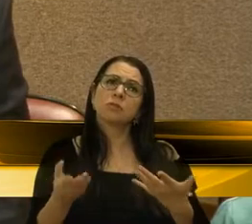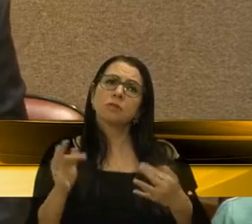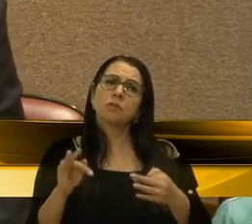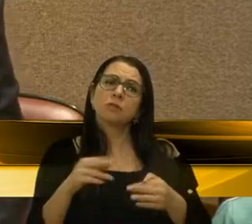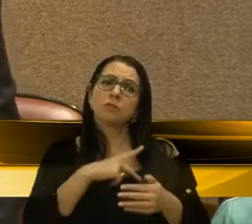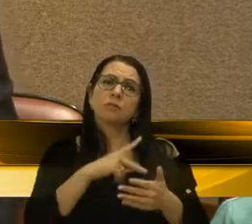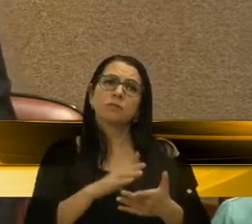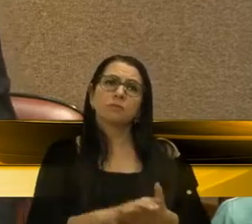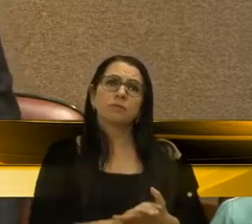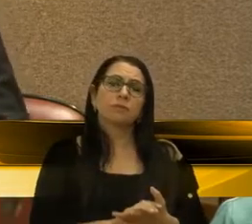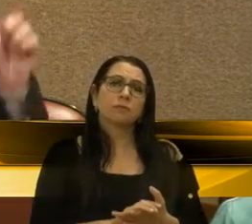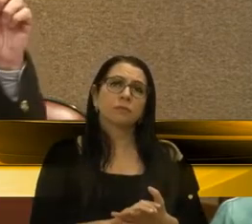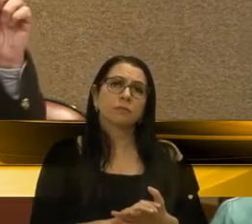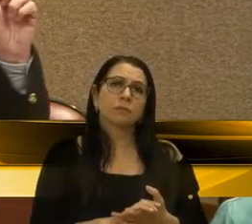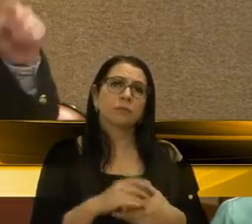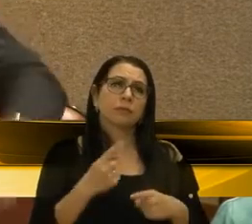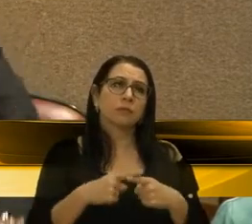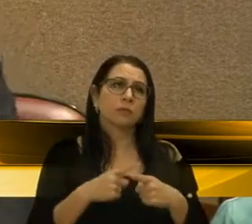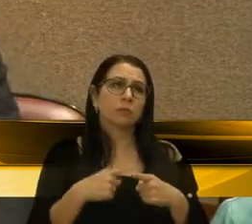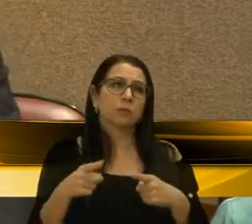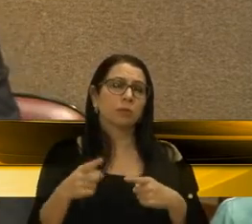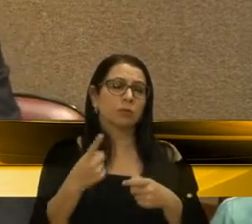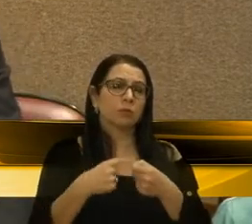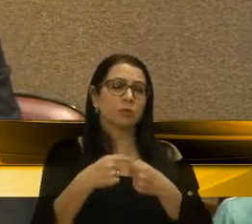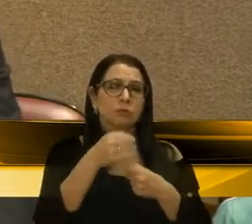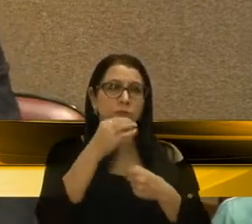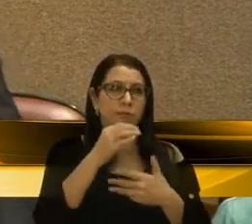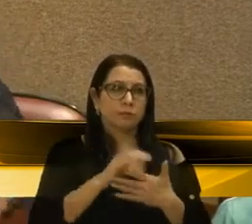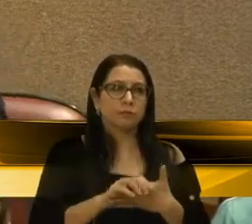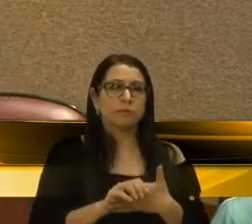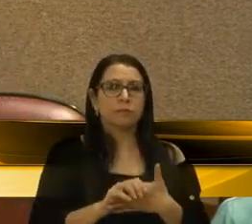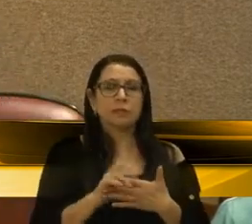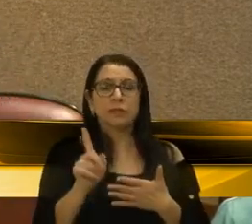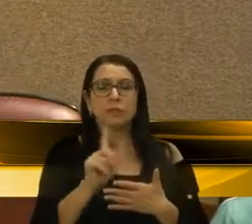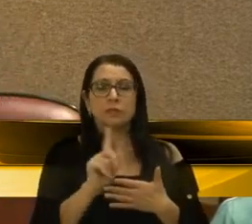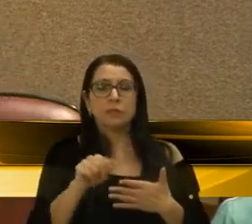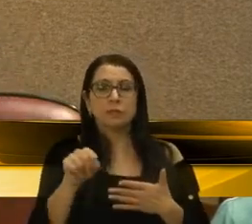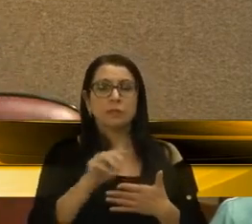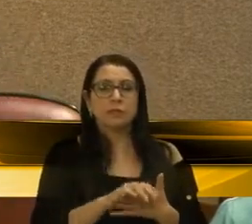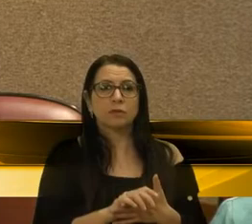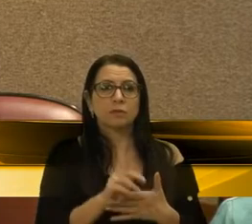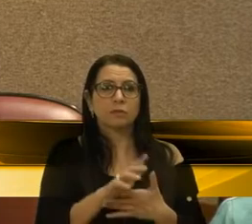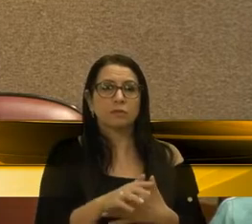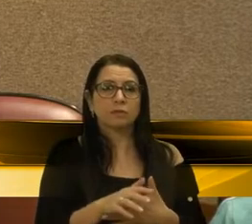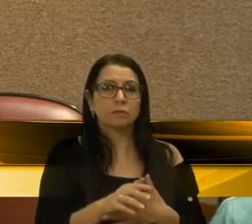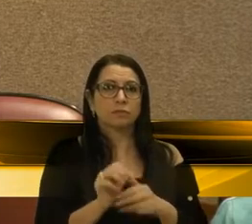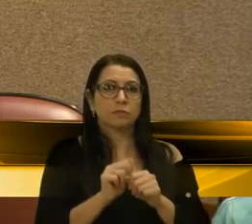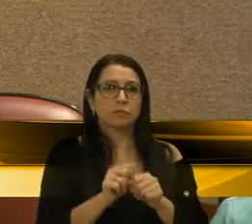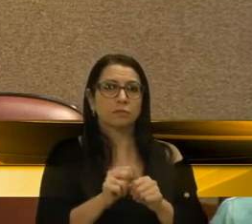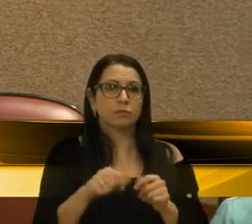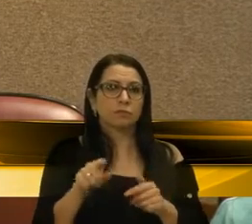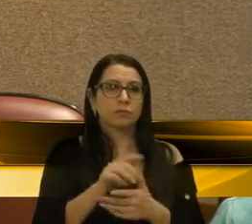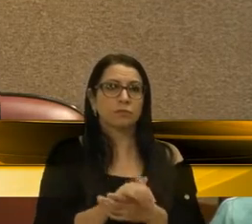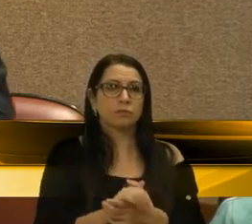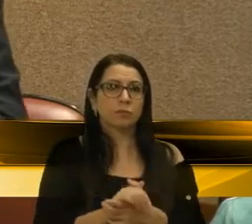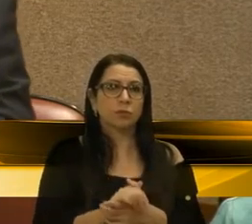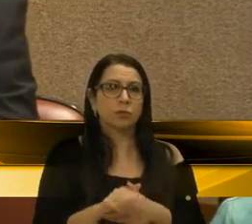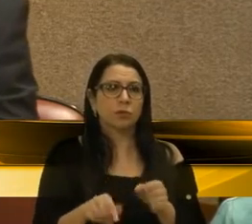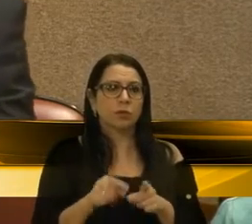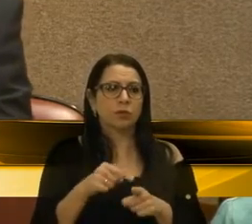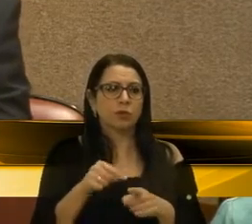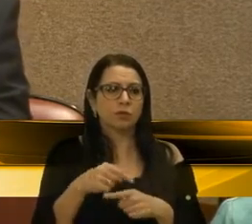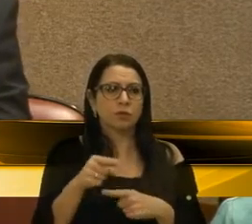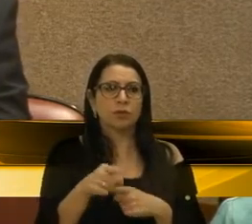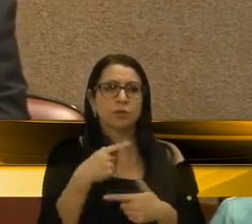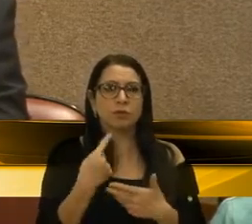senhor presidente, porque o município de Caxias do Sul não está participando junto com o MOB, por exemplo, no projeto